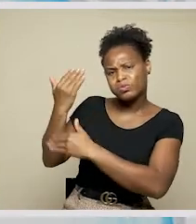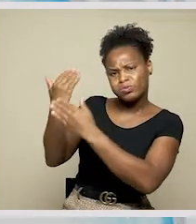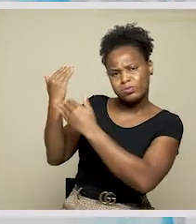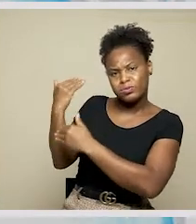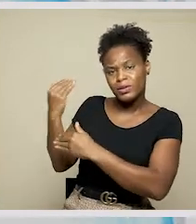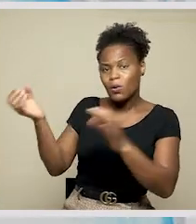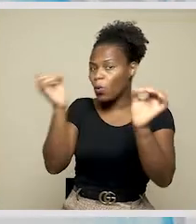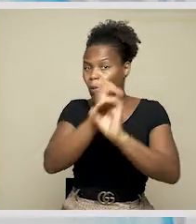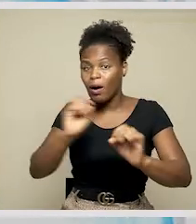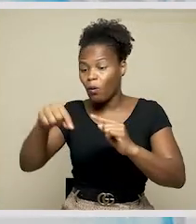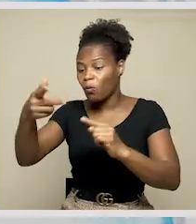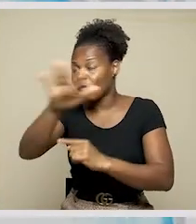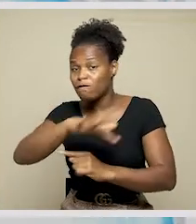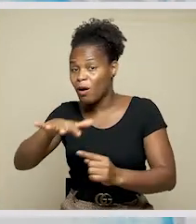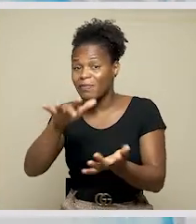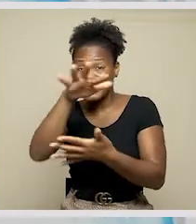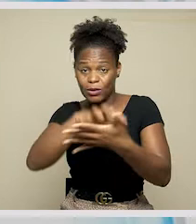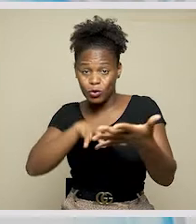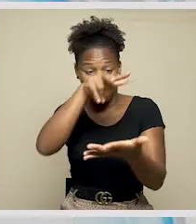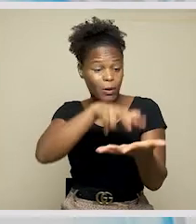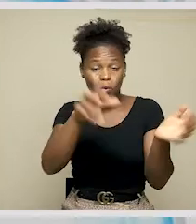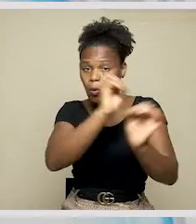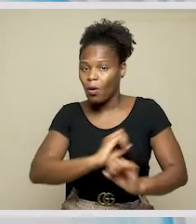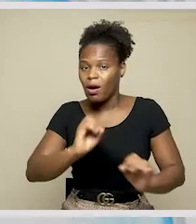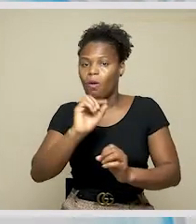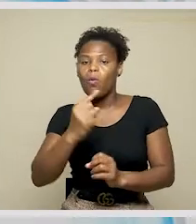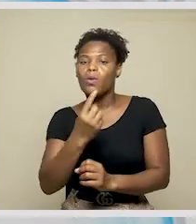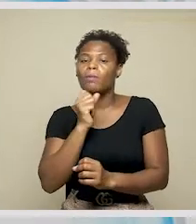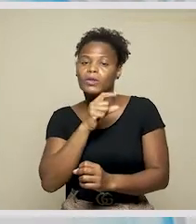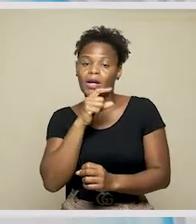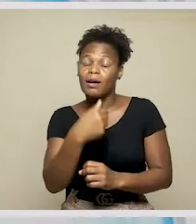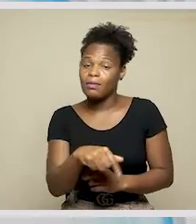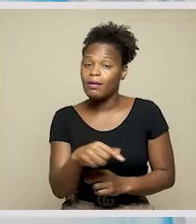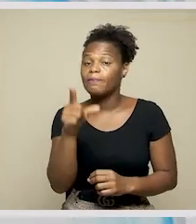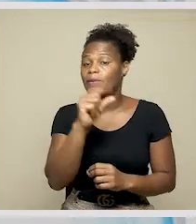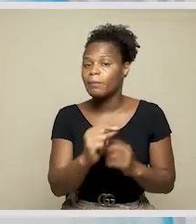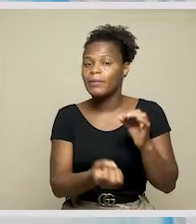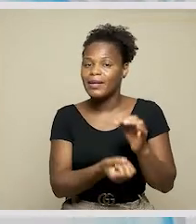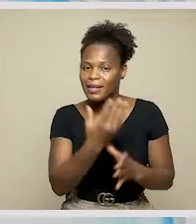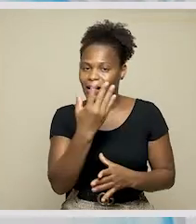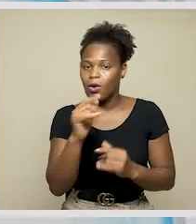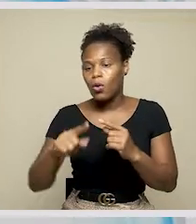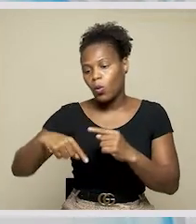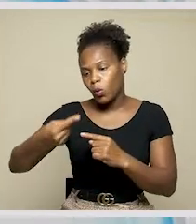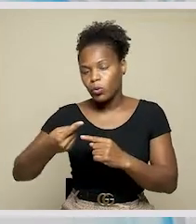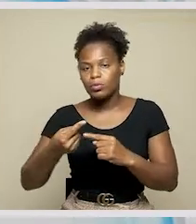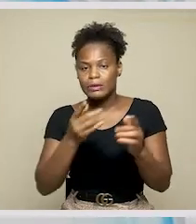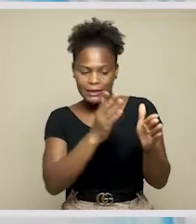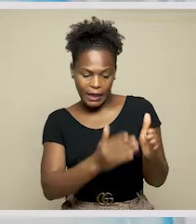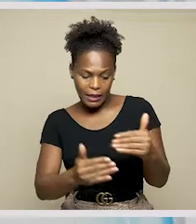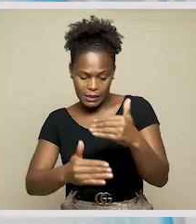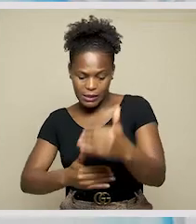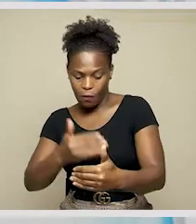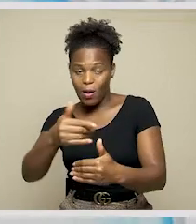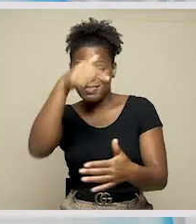não havia outro meio de publicação de textos, a única possibilidade foi também criar uma secção dentro